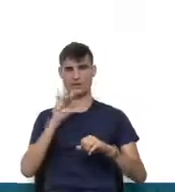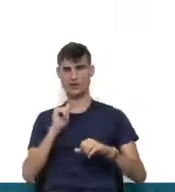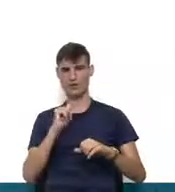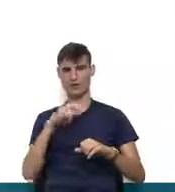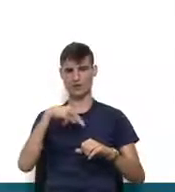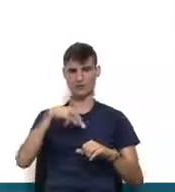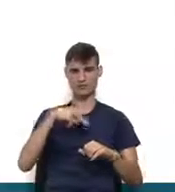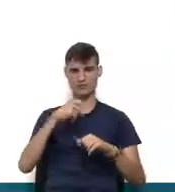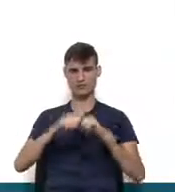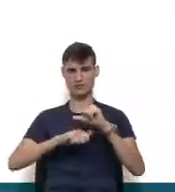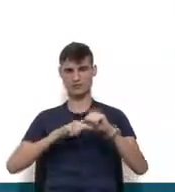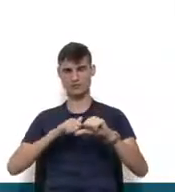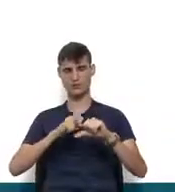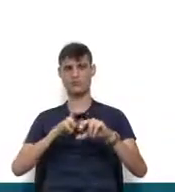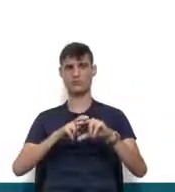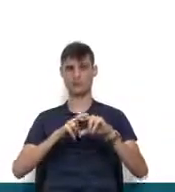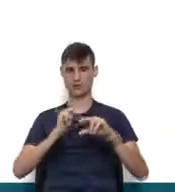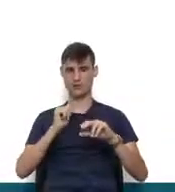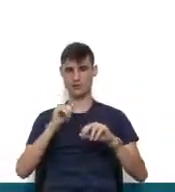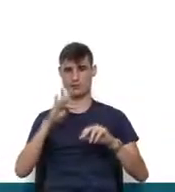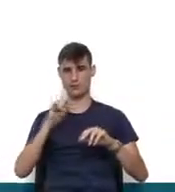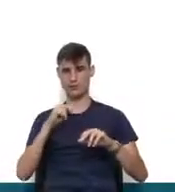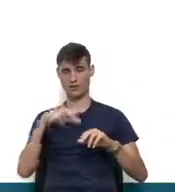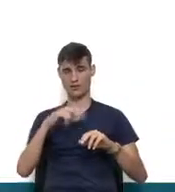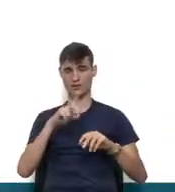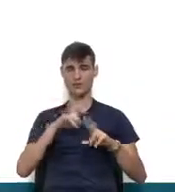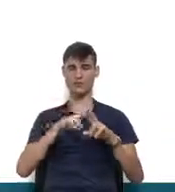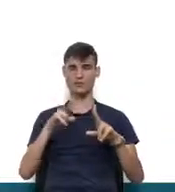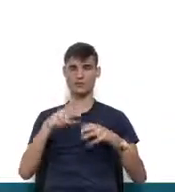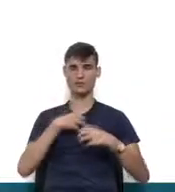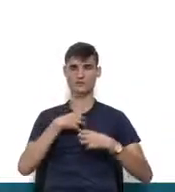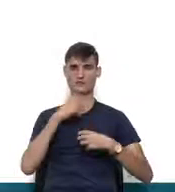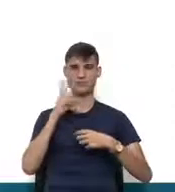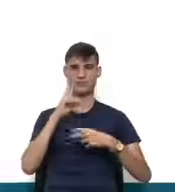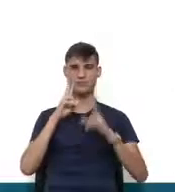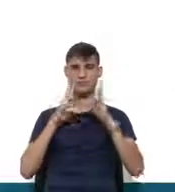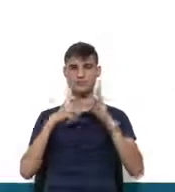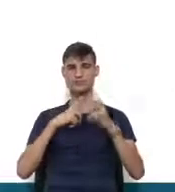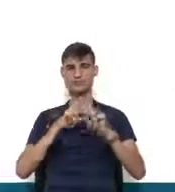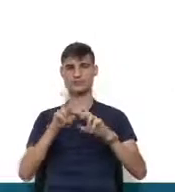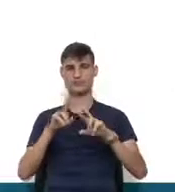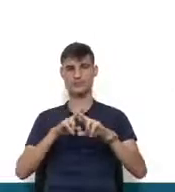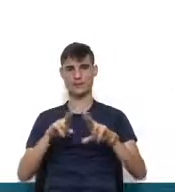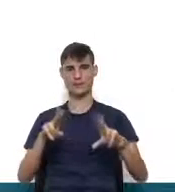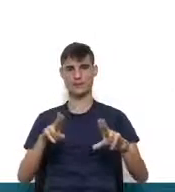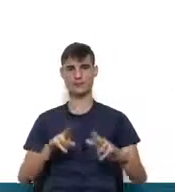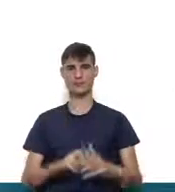o αn vai ser igual a essa função de integração.